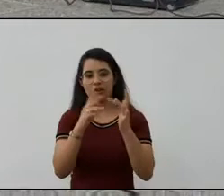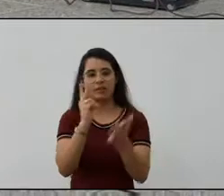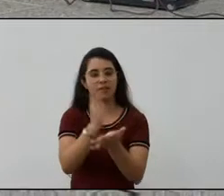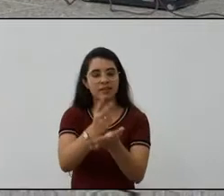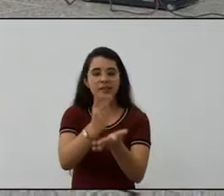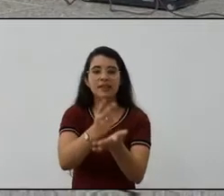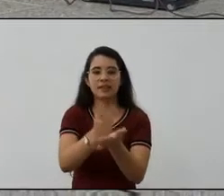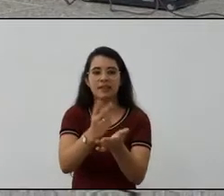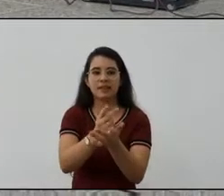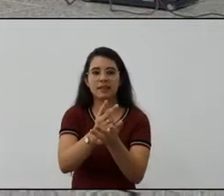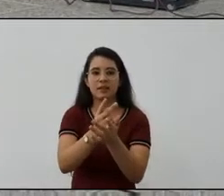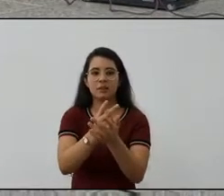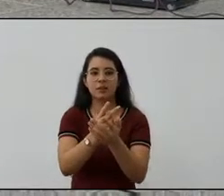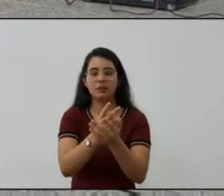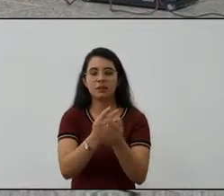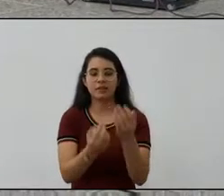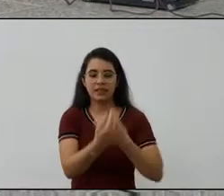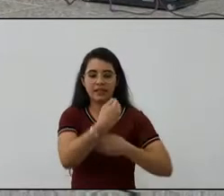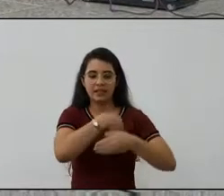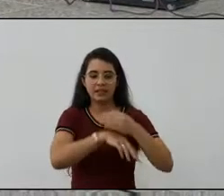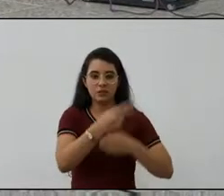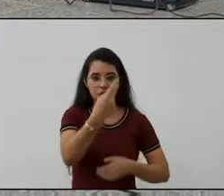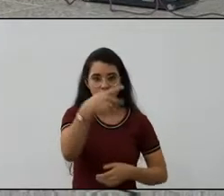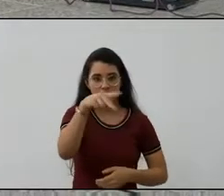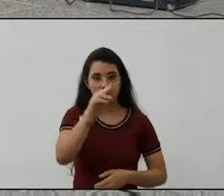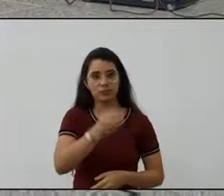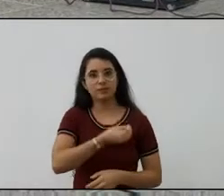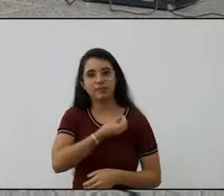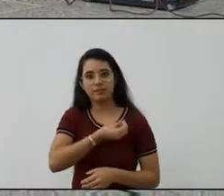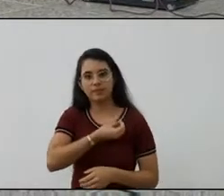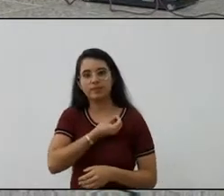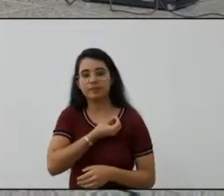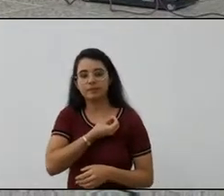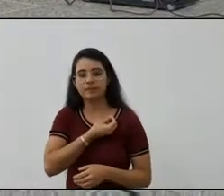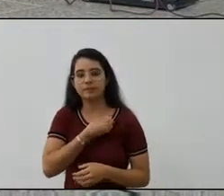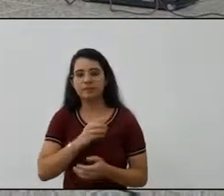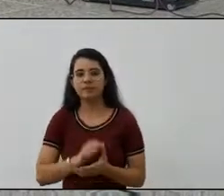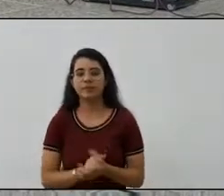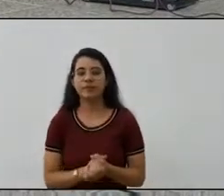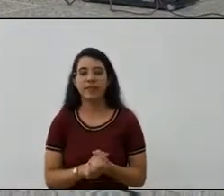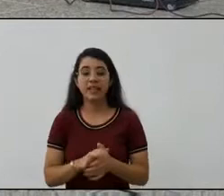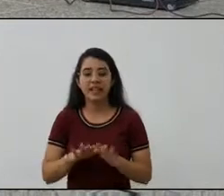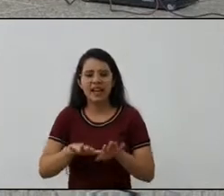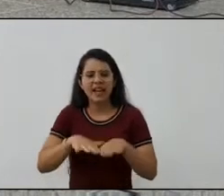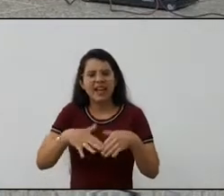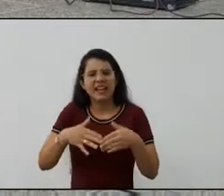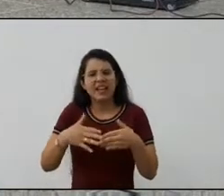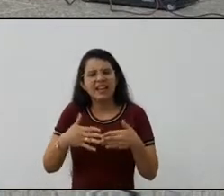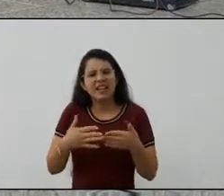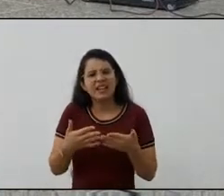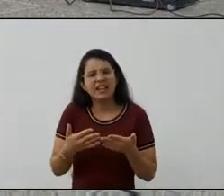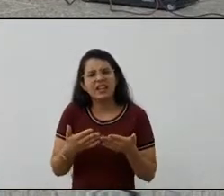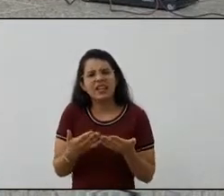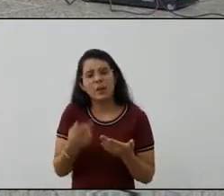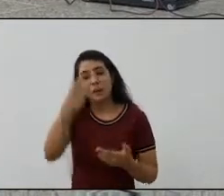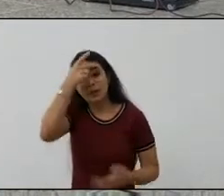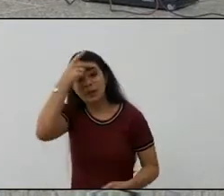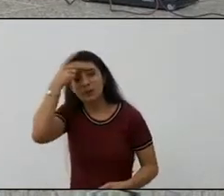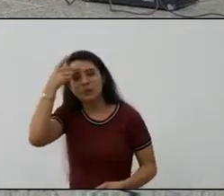esse negócio aqui? Quem tem os meus